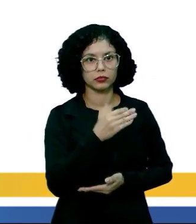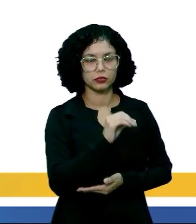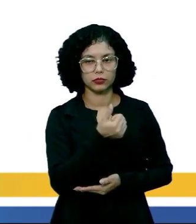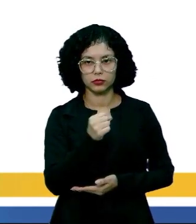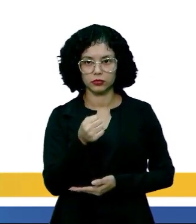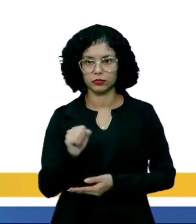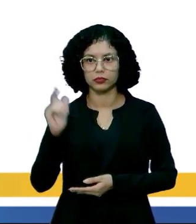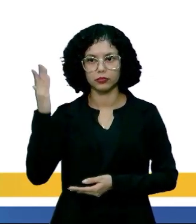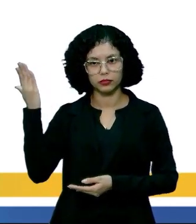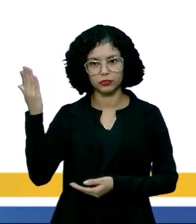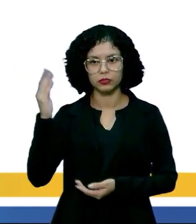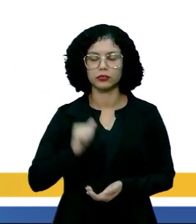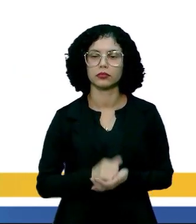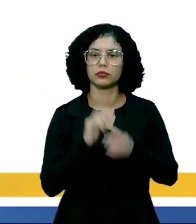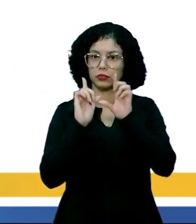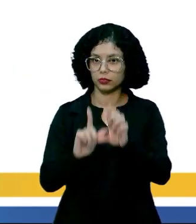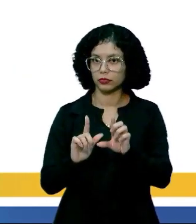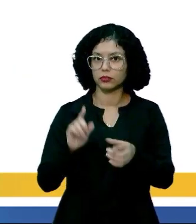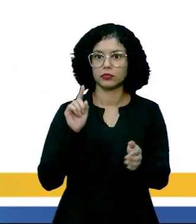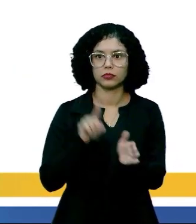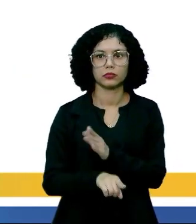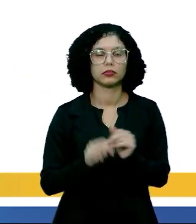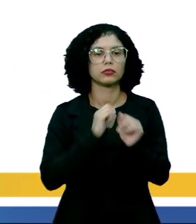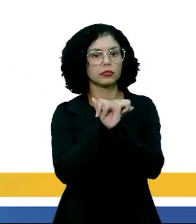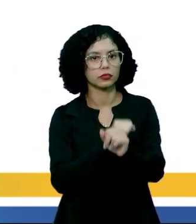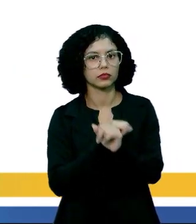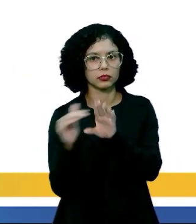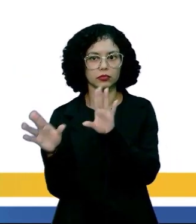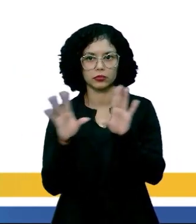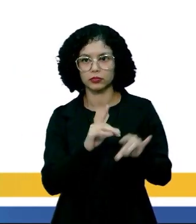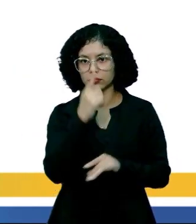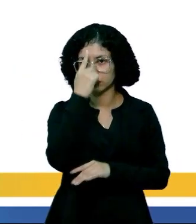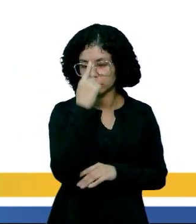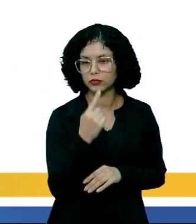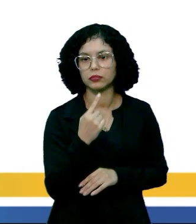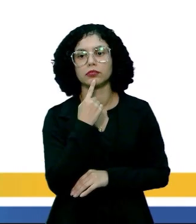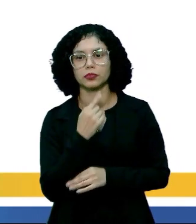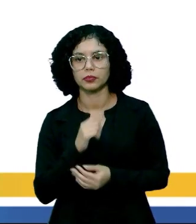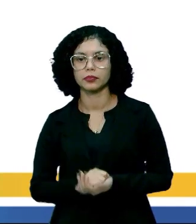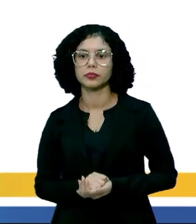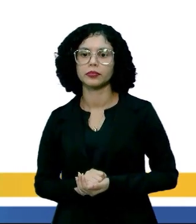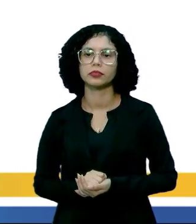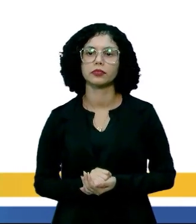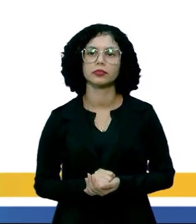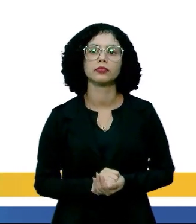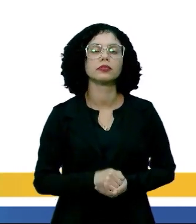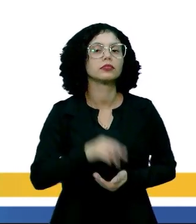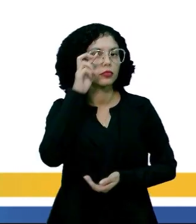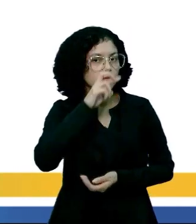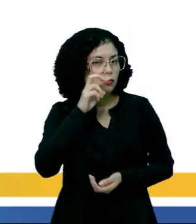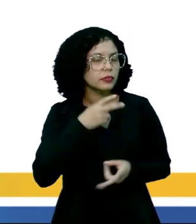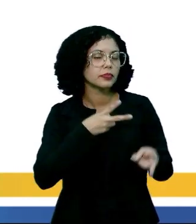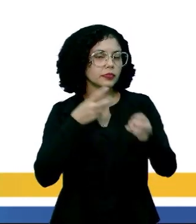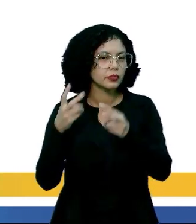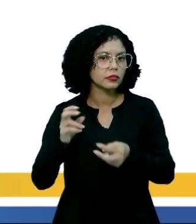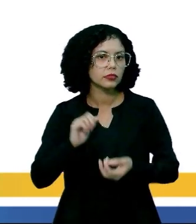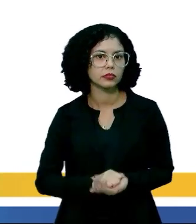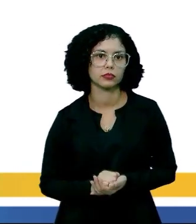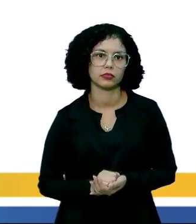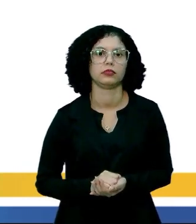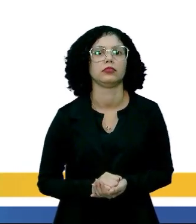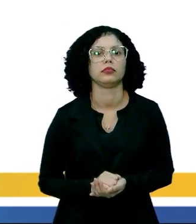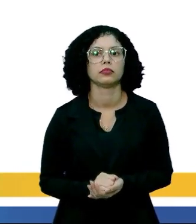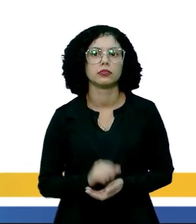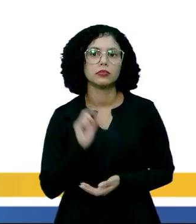uma charge. A maioria das questões sobre escravidão trazem imagens, trazem charges para a gente analisar, né?